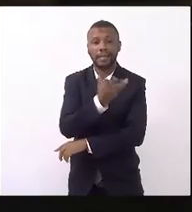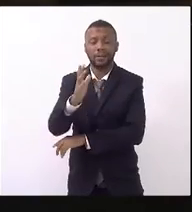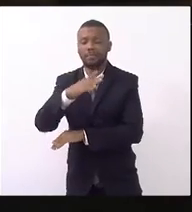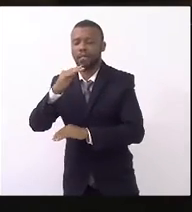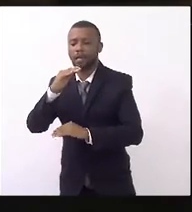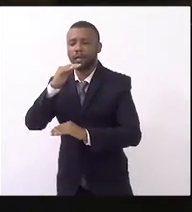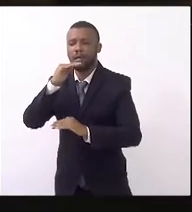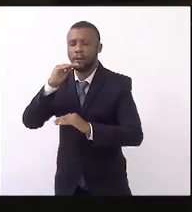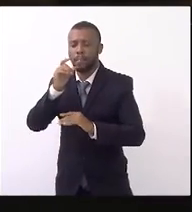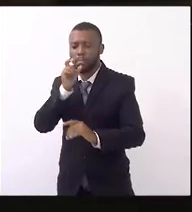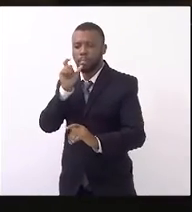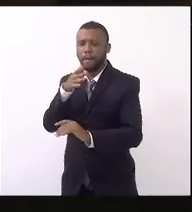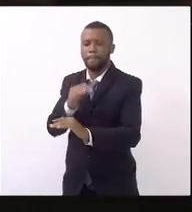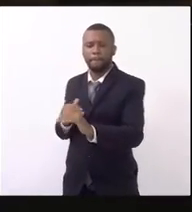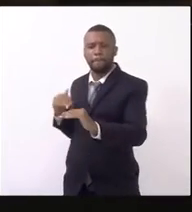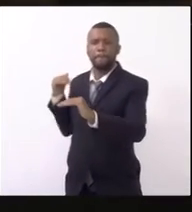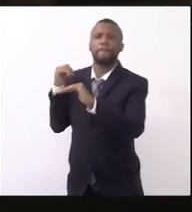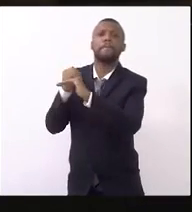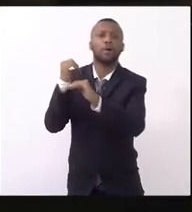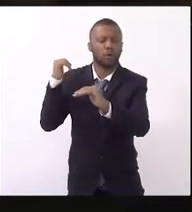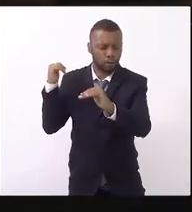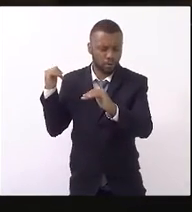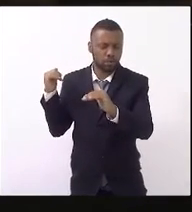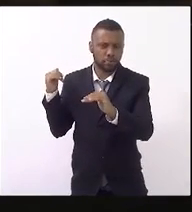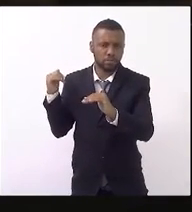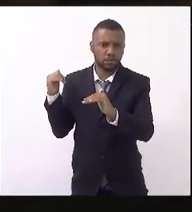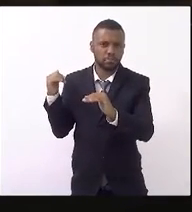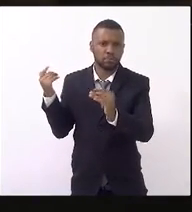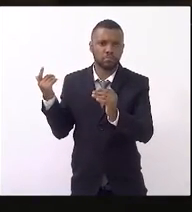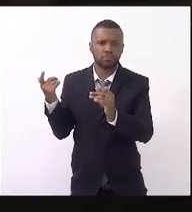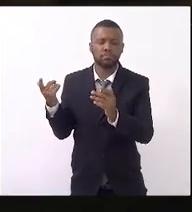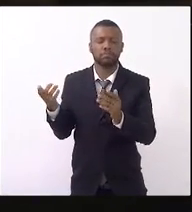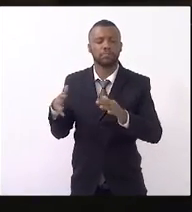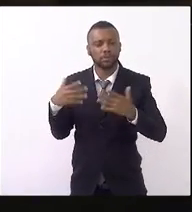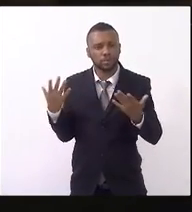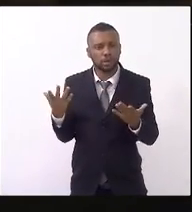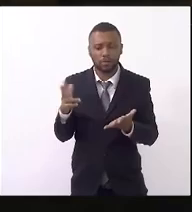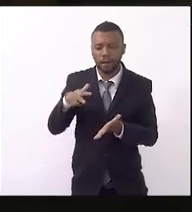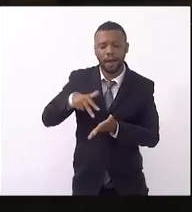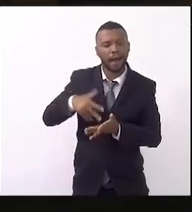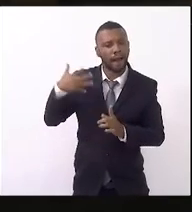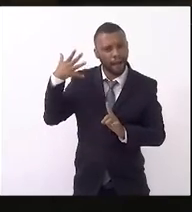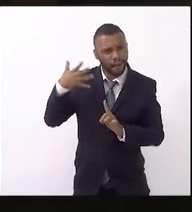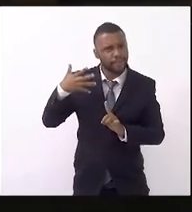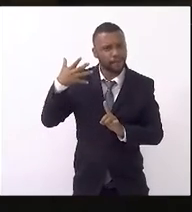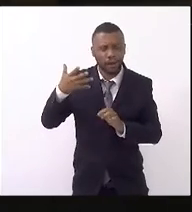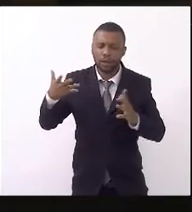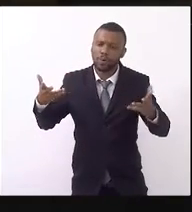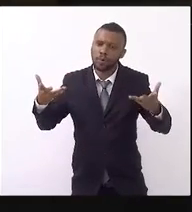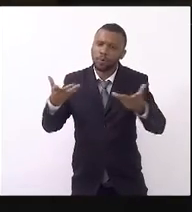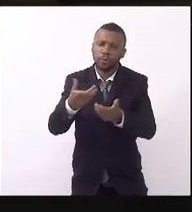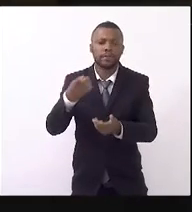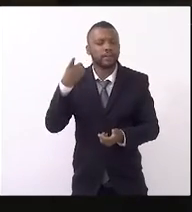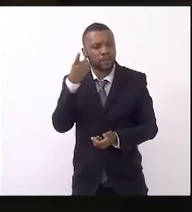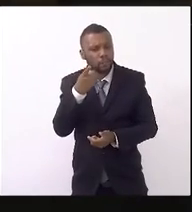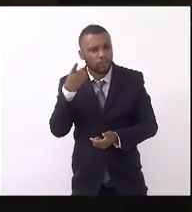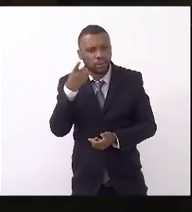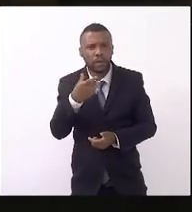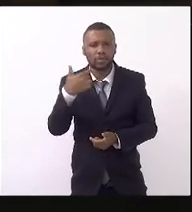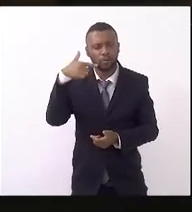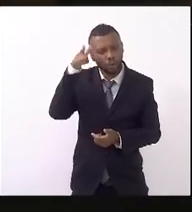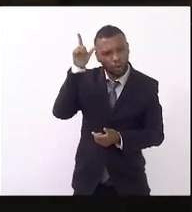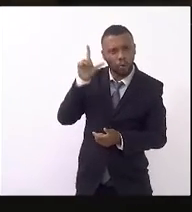faz, não é, contra o meio ambiente. Então, é necessário, não é, a fala muito apropriada do deputado Luiz